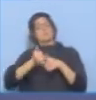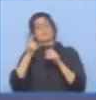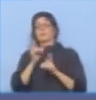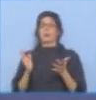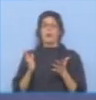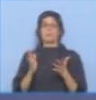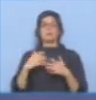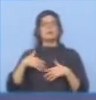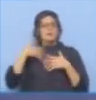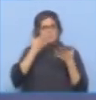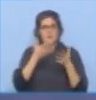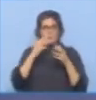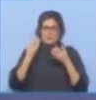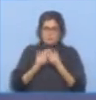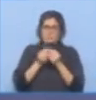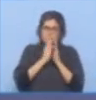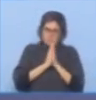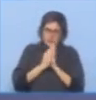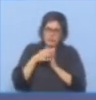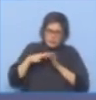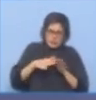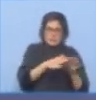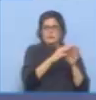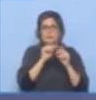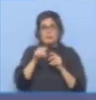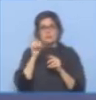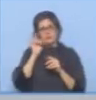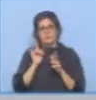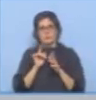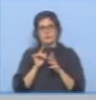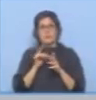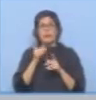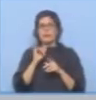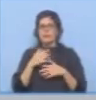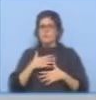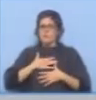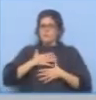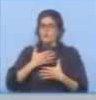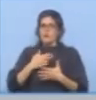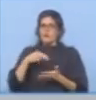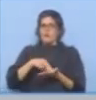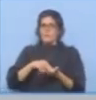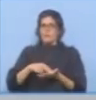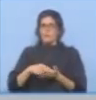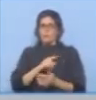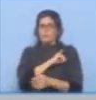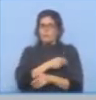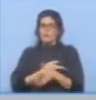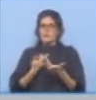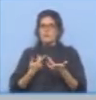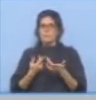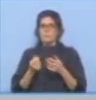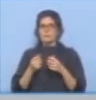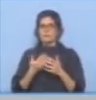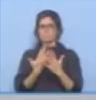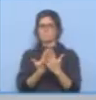jornadas e é isso também que trazemos connosco e aquilo que não está preparado, estarmos dispostos também a isso, é muito importante. Não podemos também